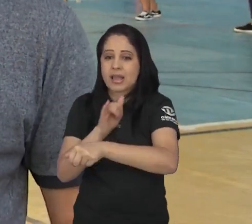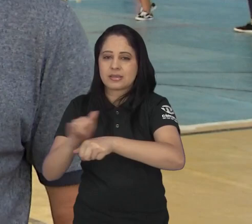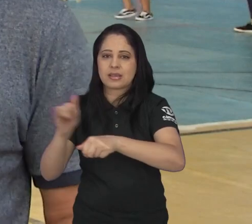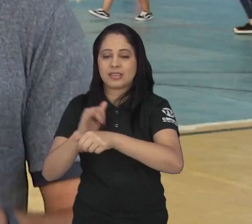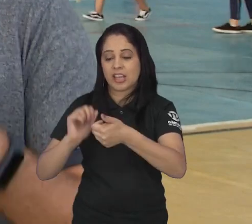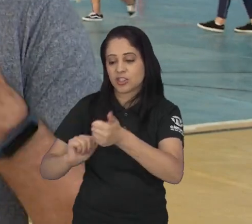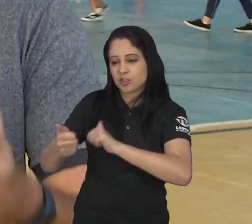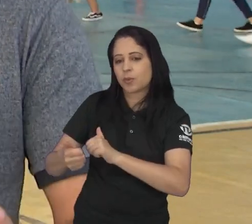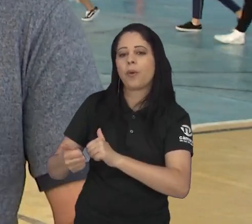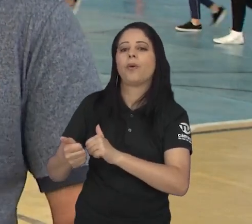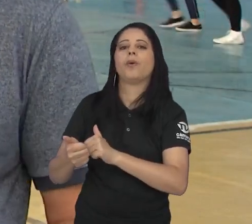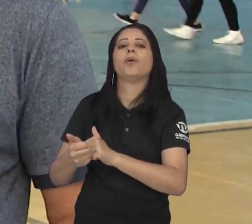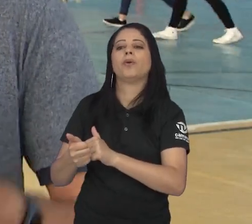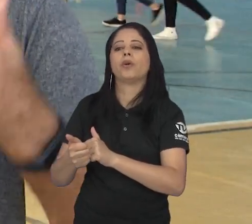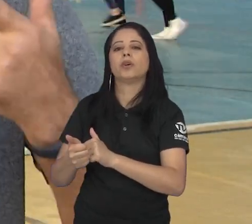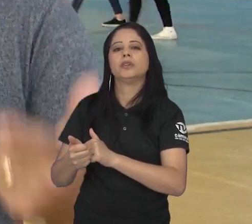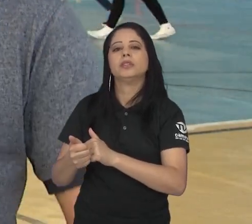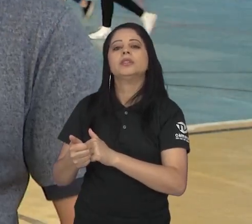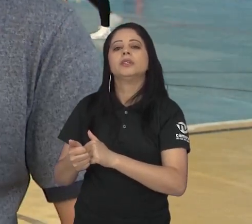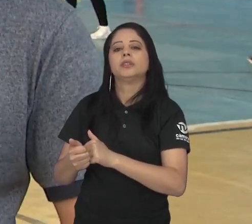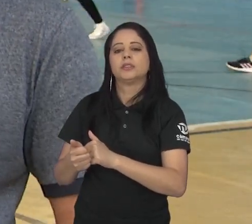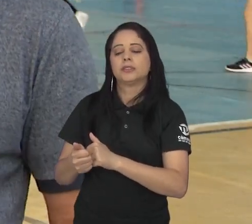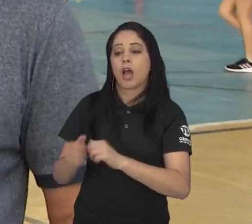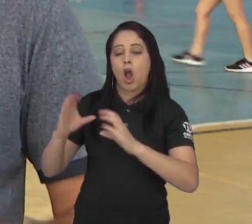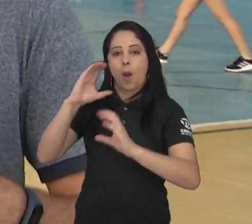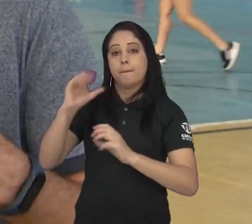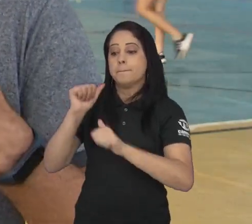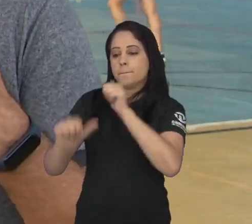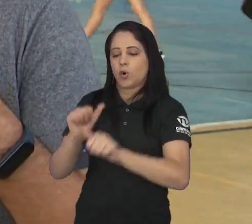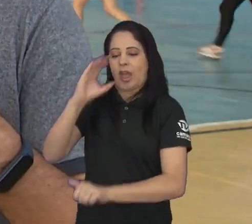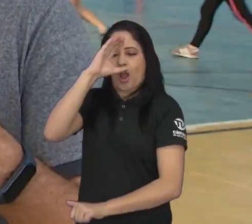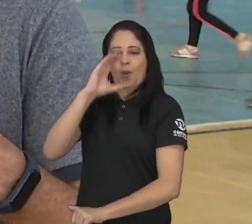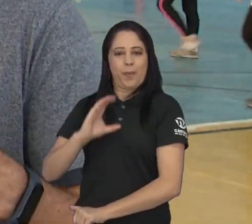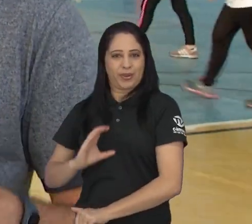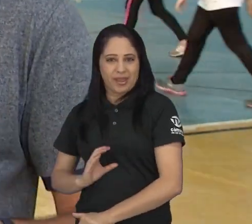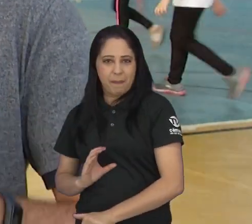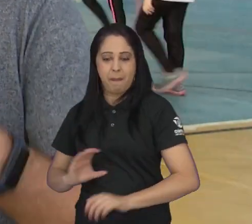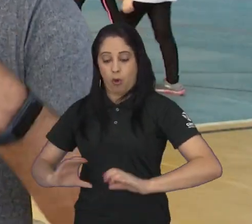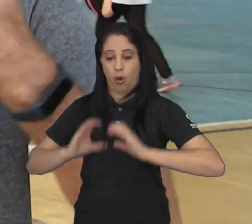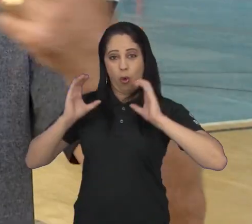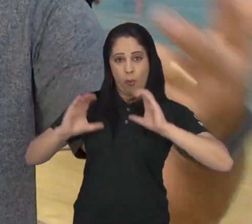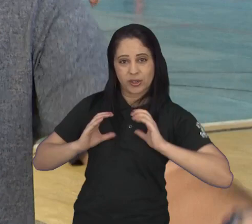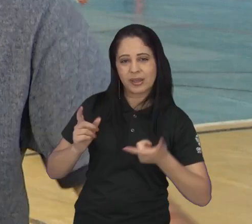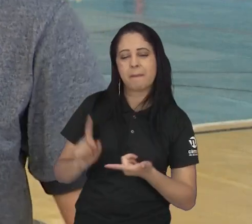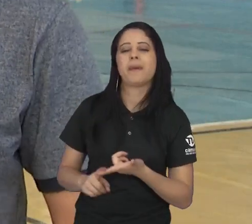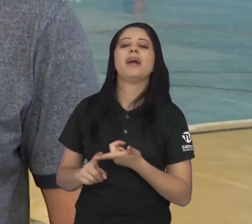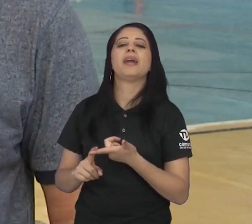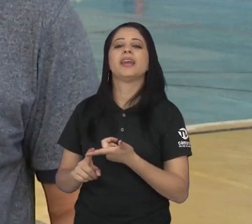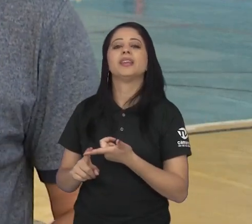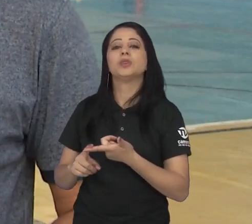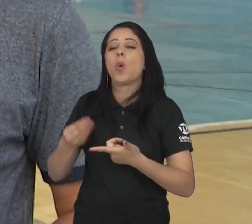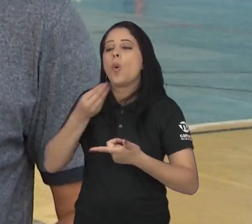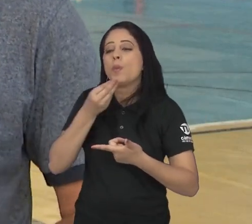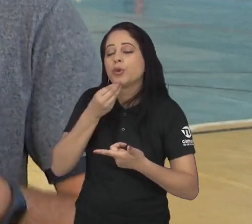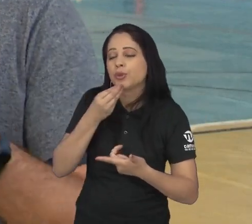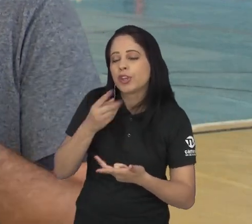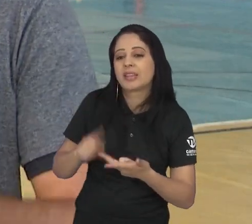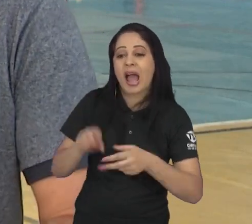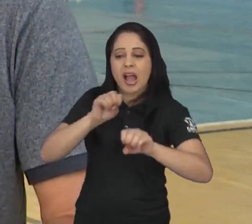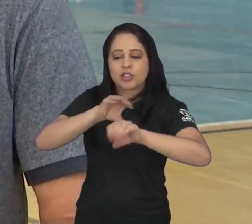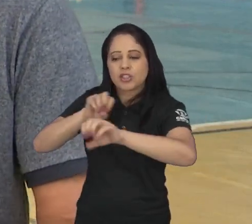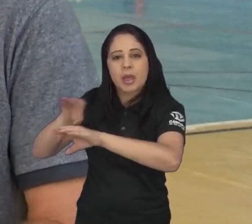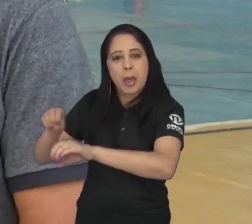Educacional disciplinando trazendo valores trazendo é a perspectiva de novas oportunidades